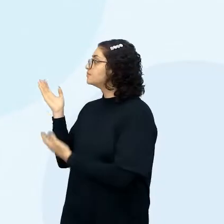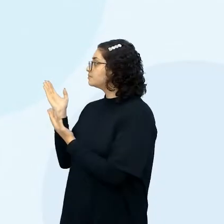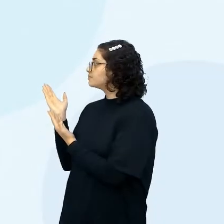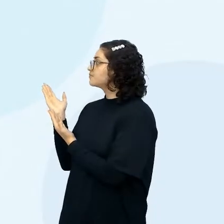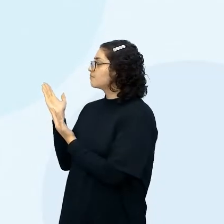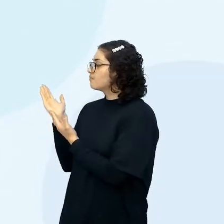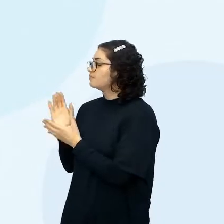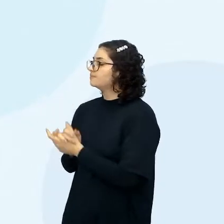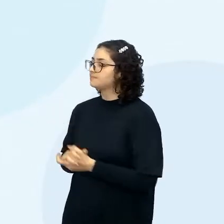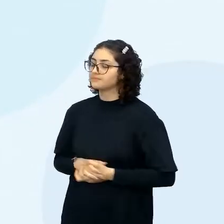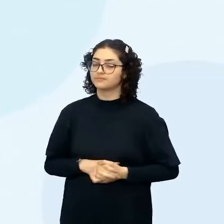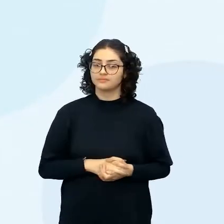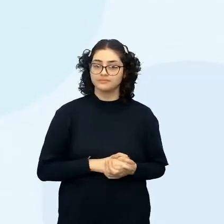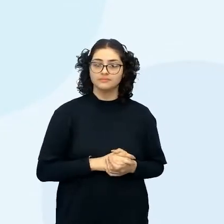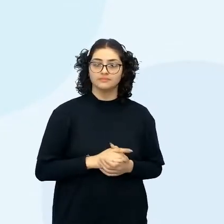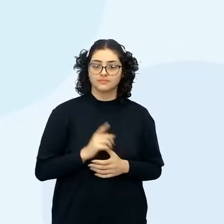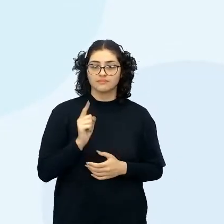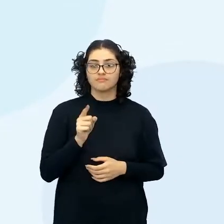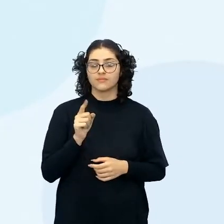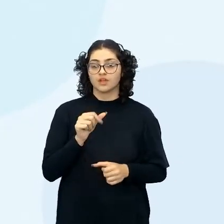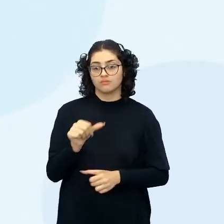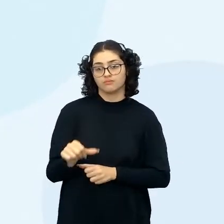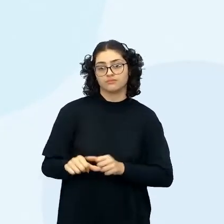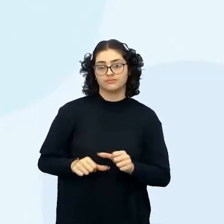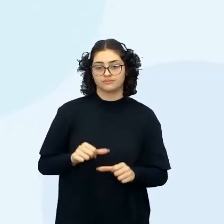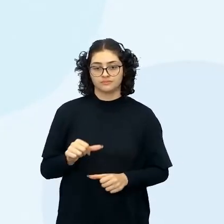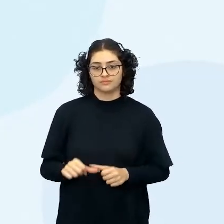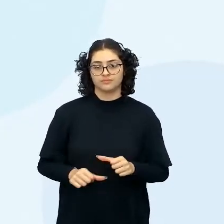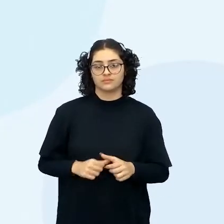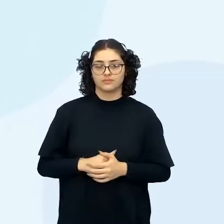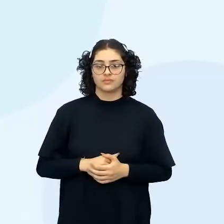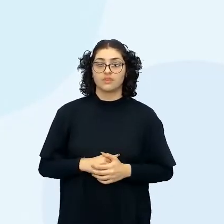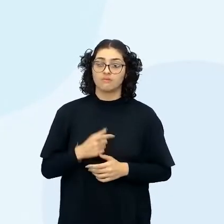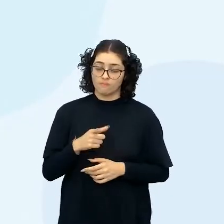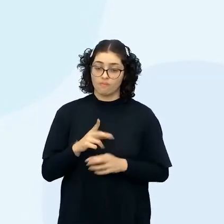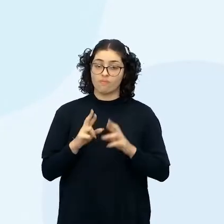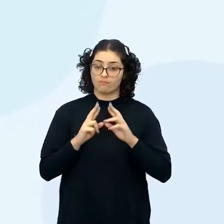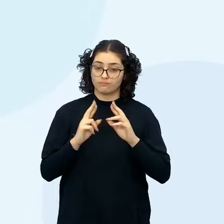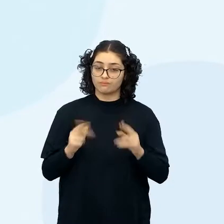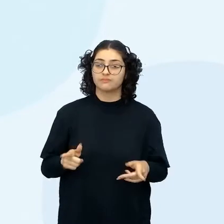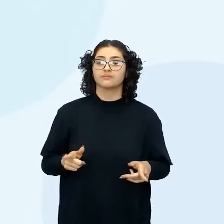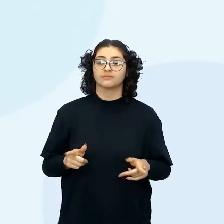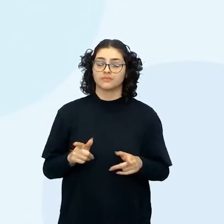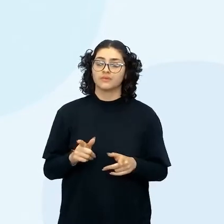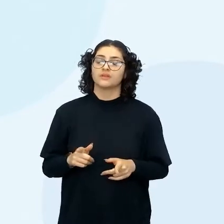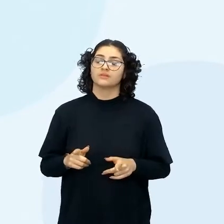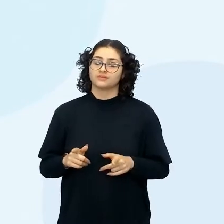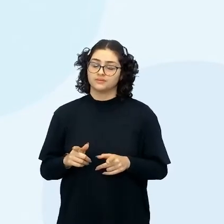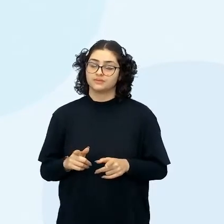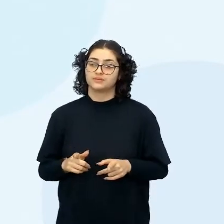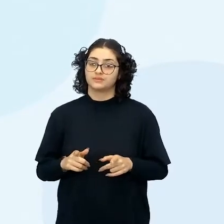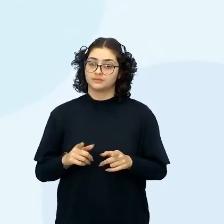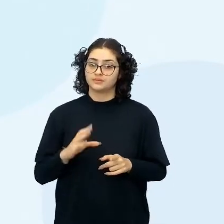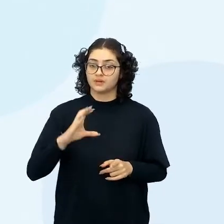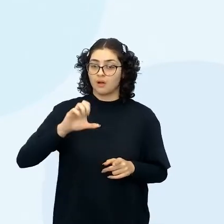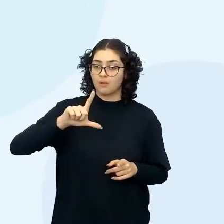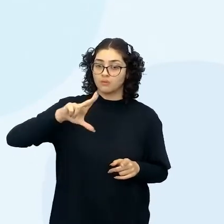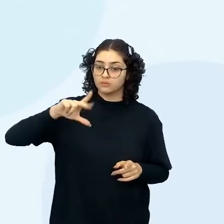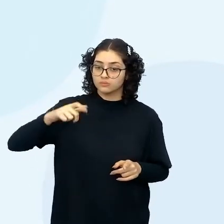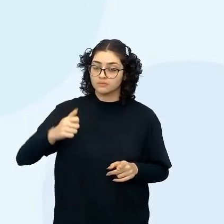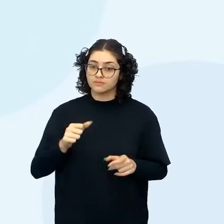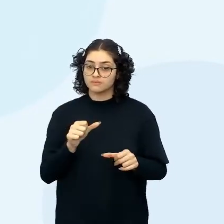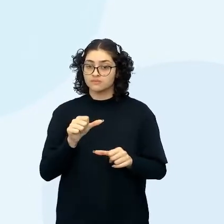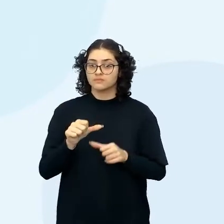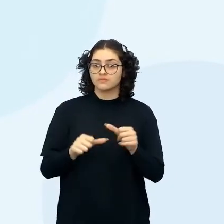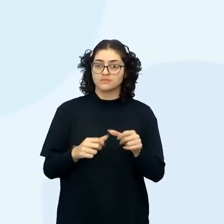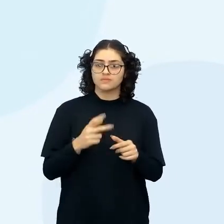glóbulo vermelho, essa hemácia, então ela está bem diferente das células normais, ela está aparecendo aí, olha,